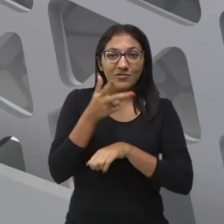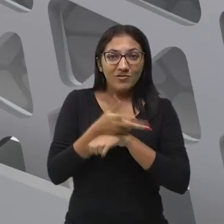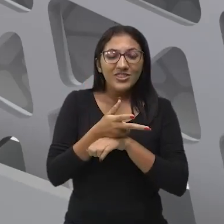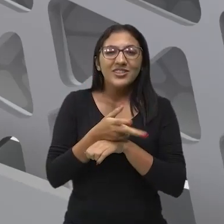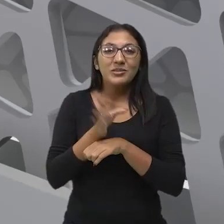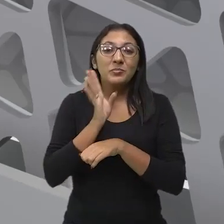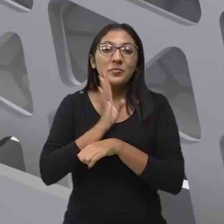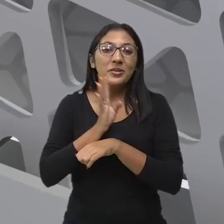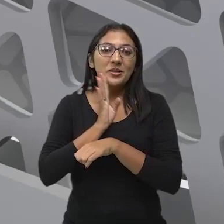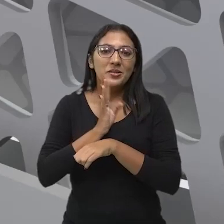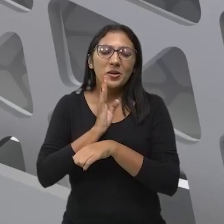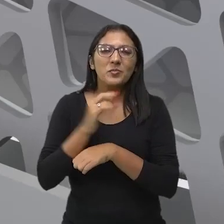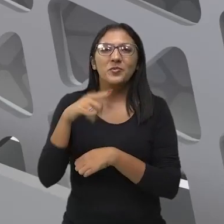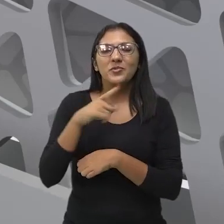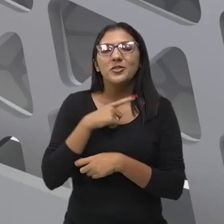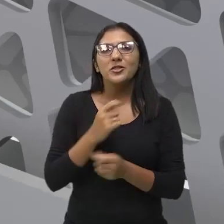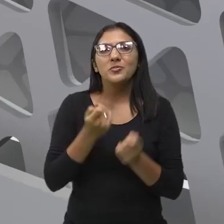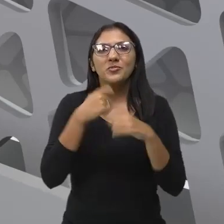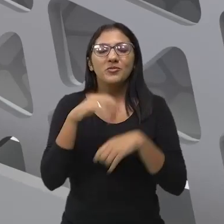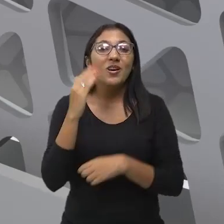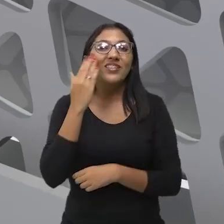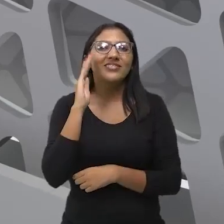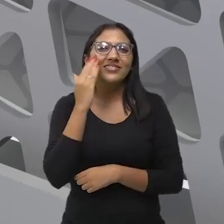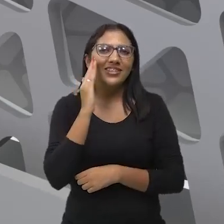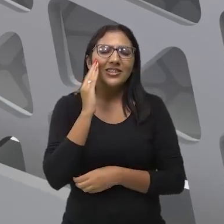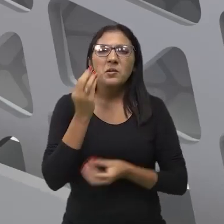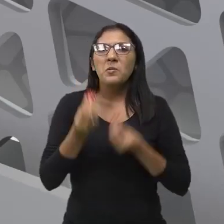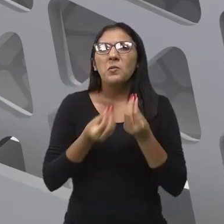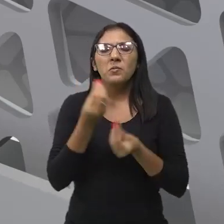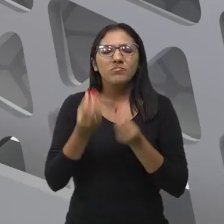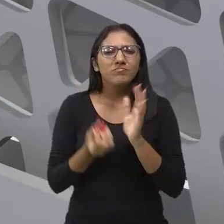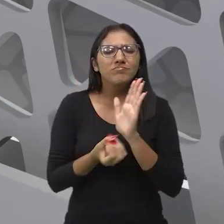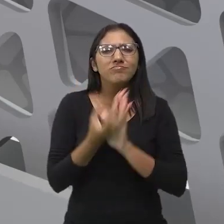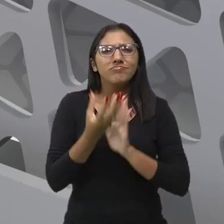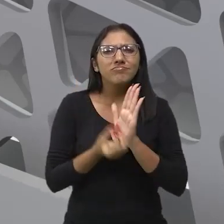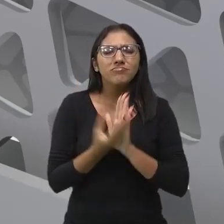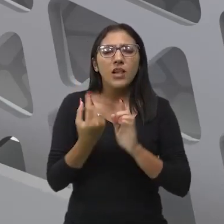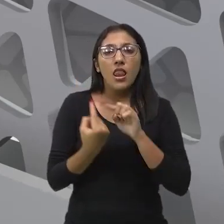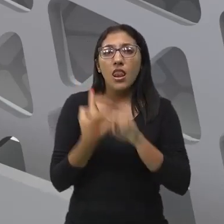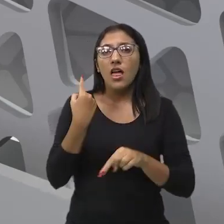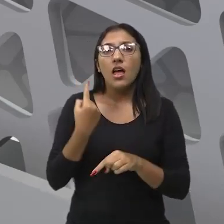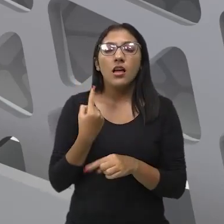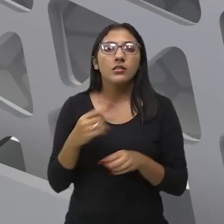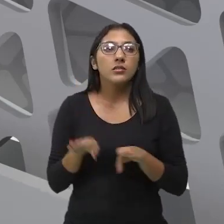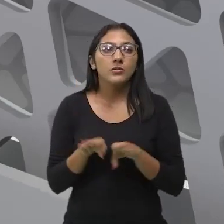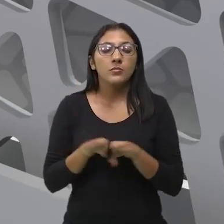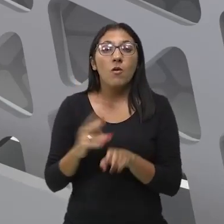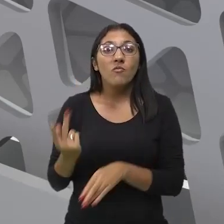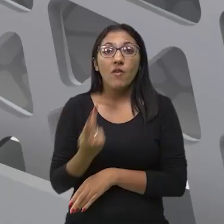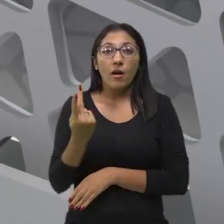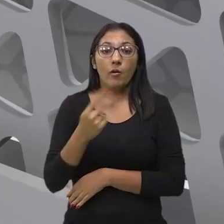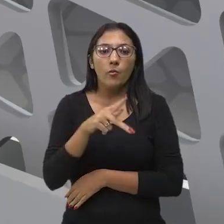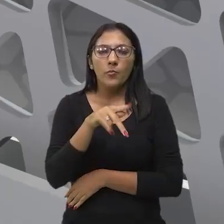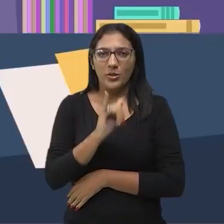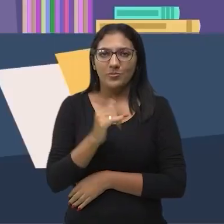que você compreenda de uma vez por todas o valor, de onde veio o valor do π. Acompanhe na tela